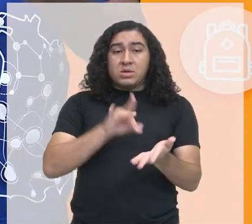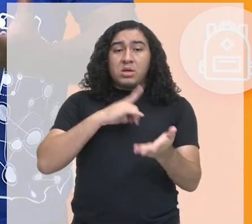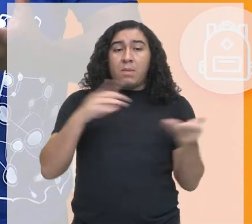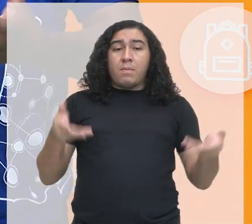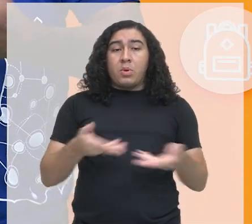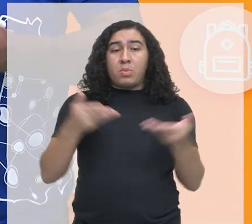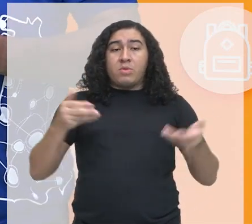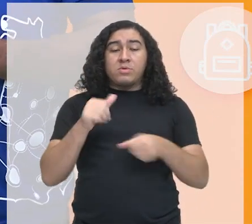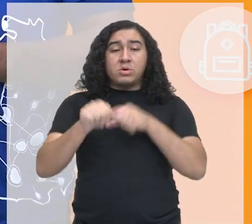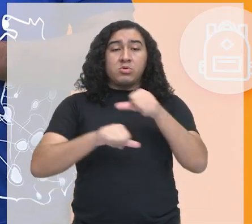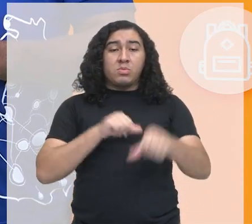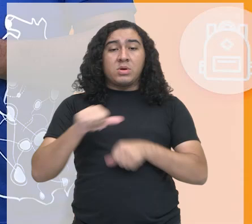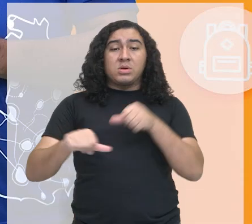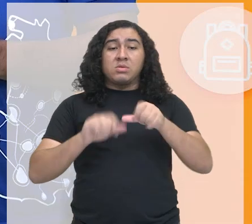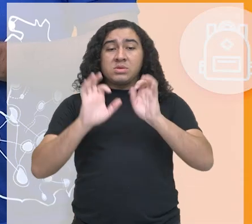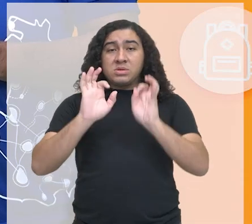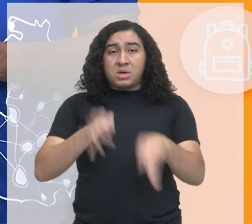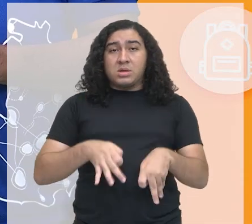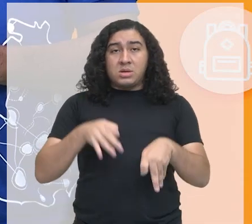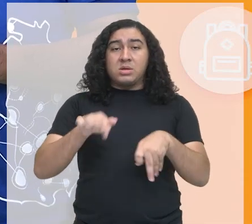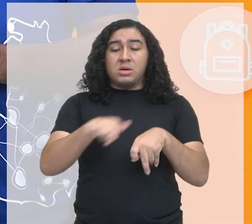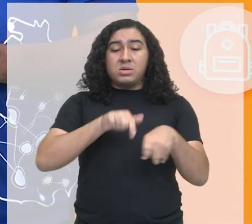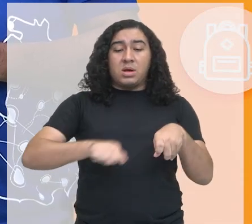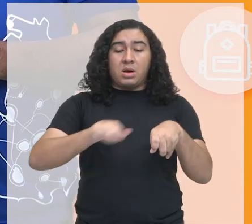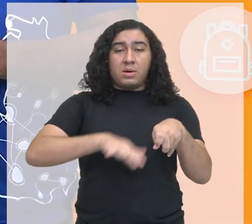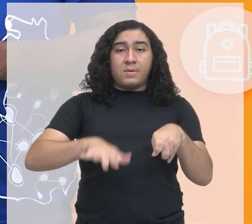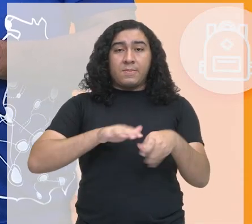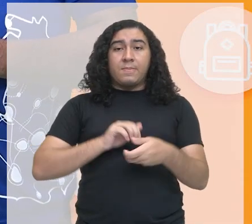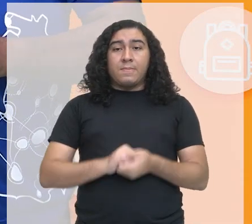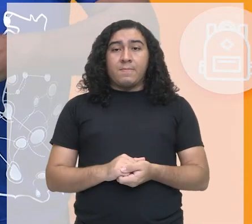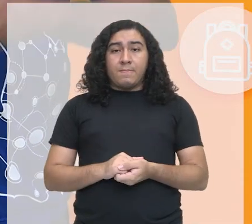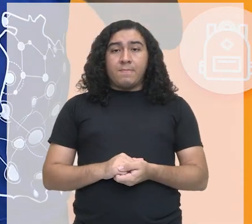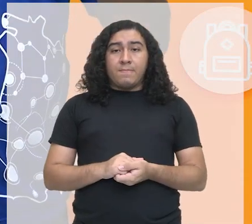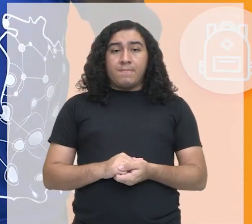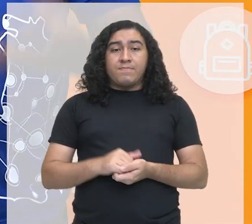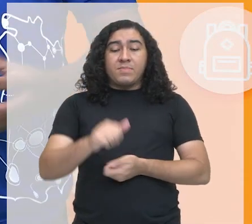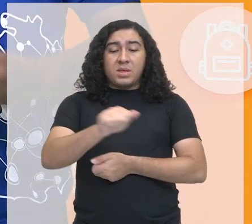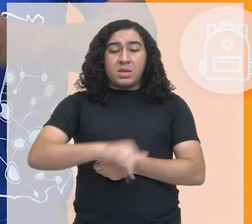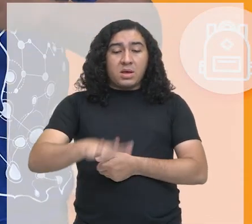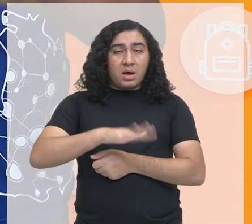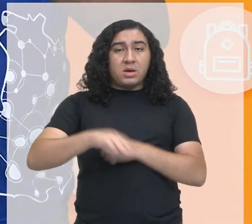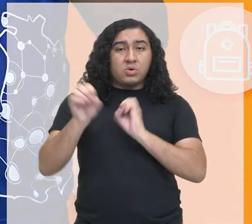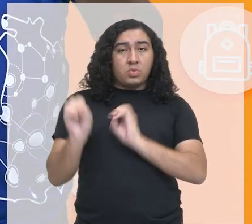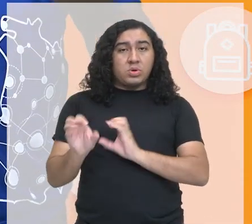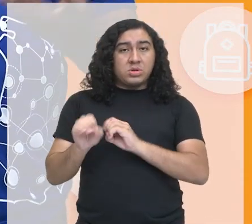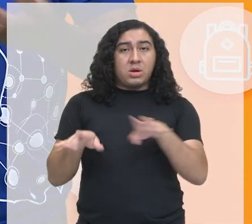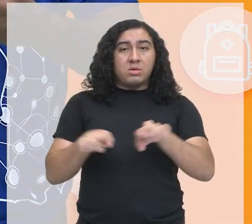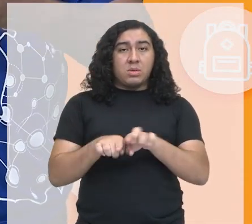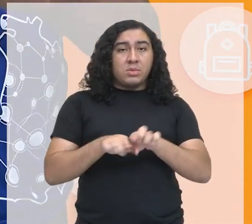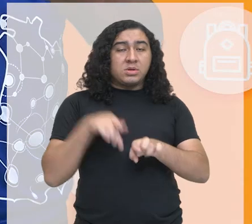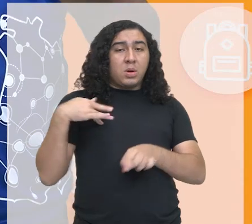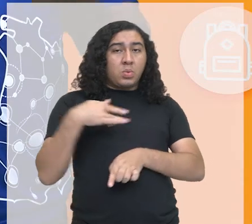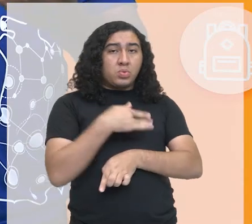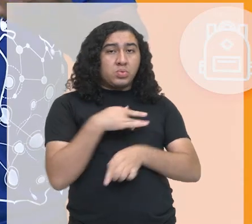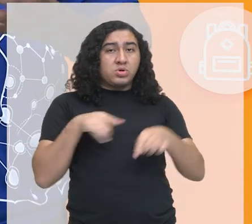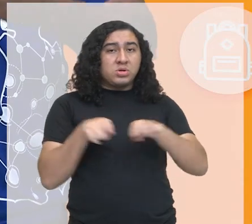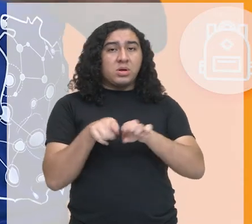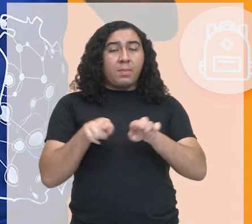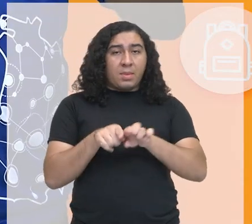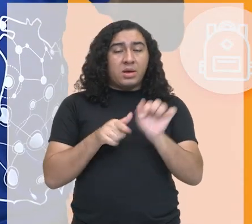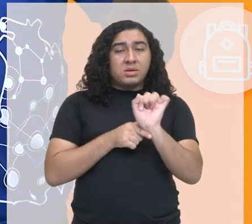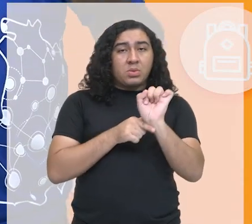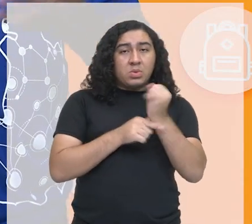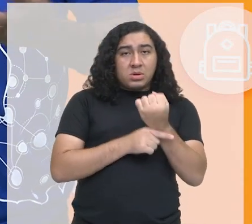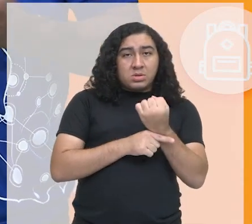realmente mudanças significativas nessas áreas, né? A área da educação, a área da saúde, a área da segurança são